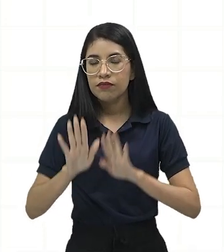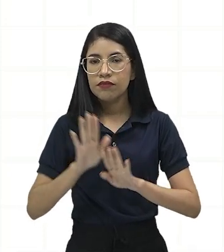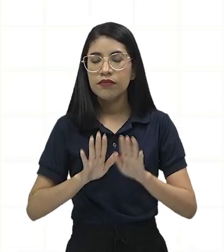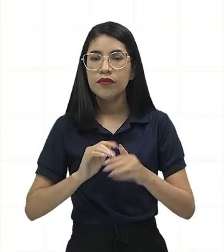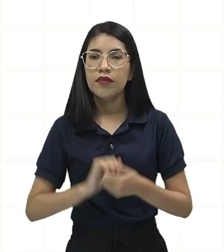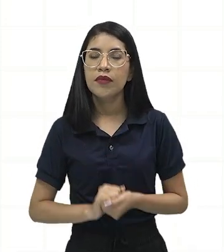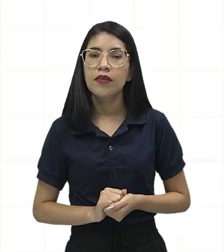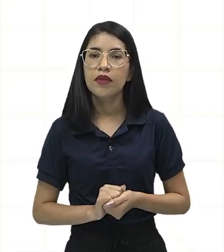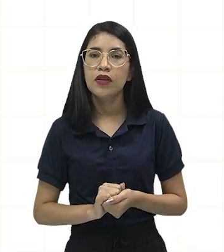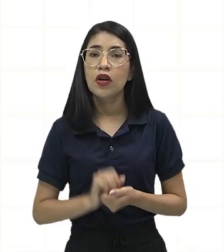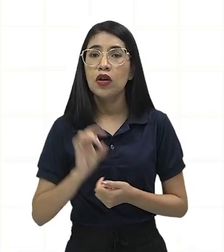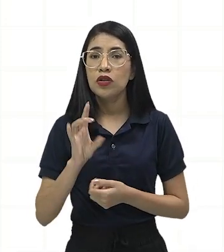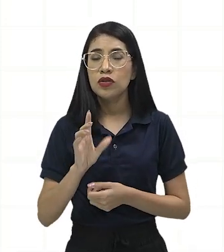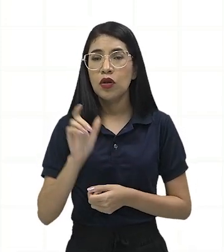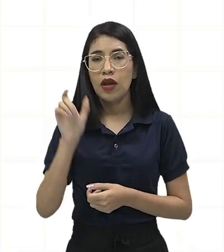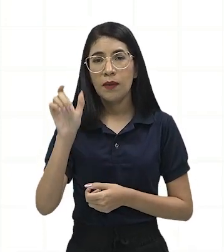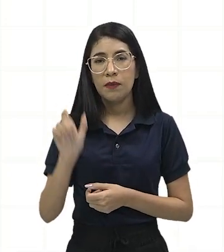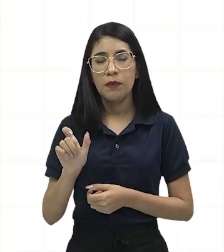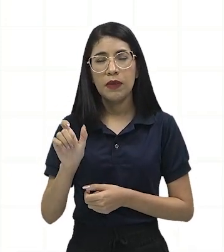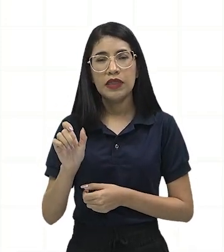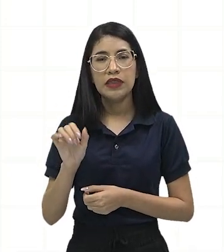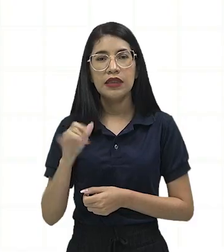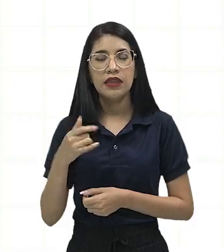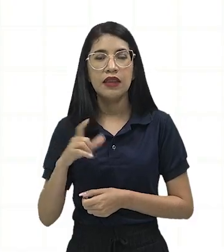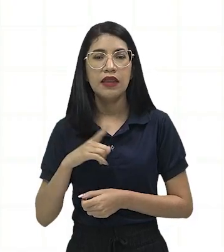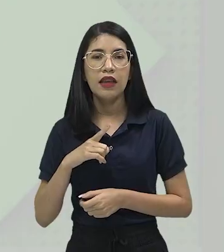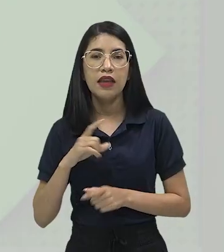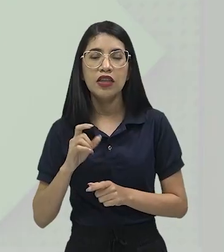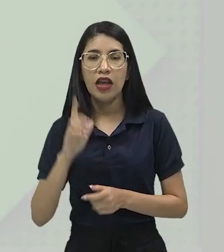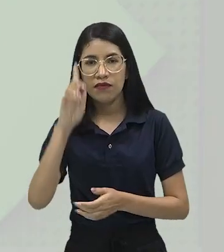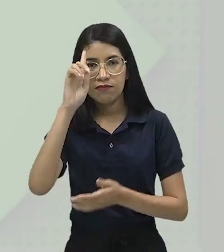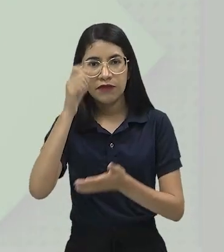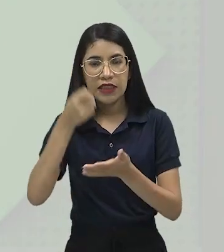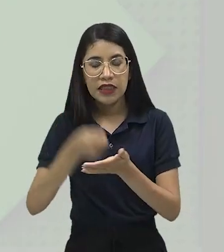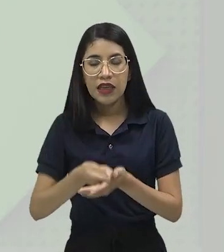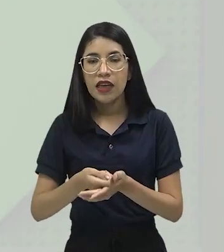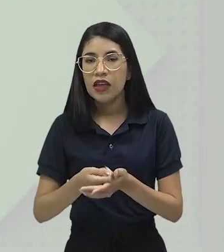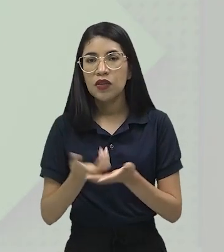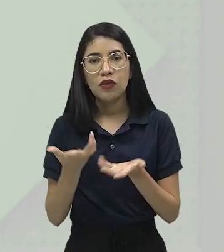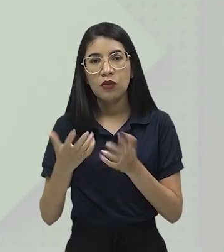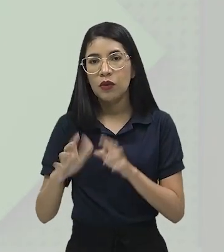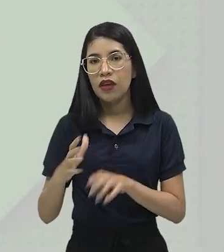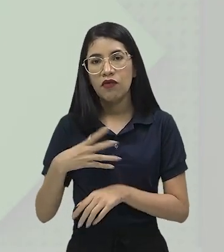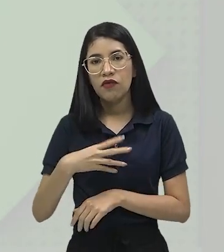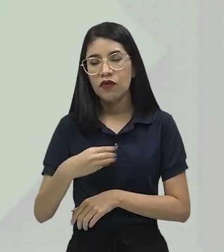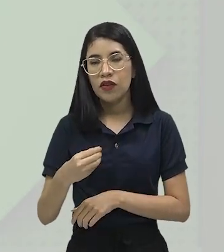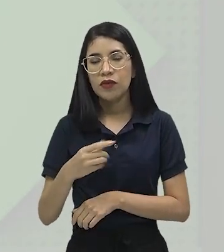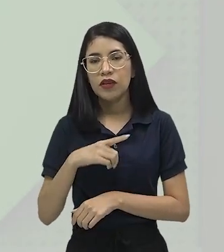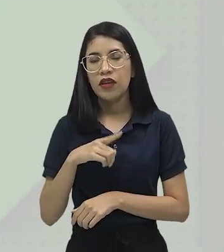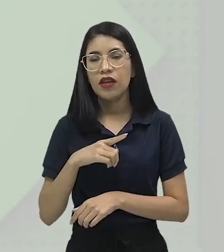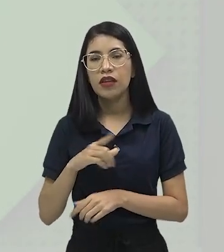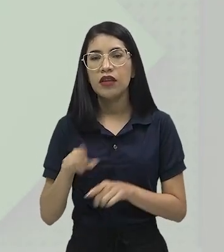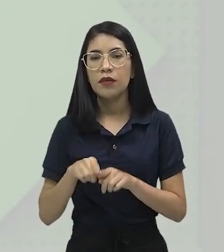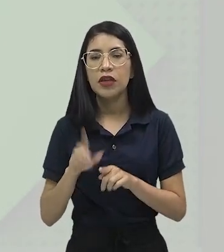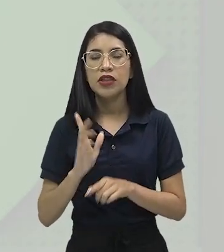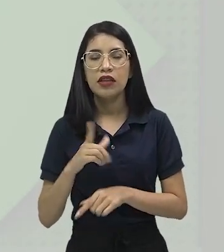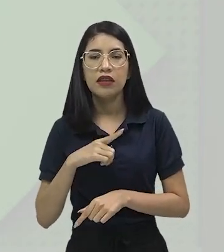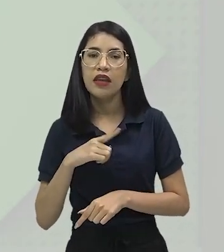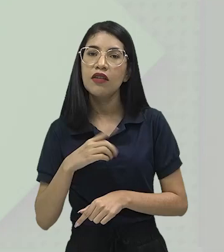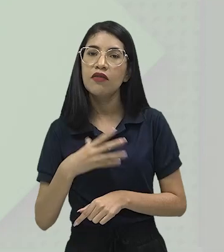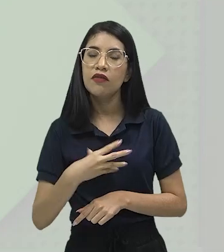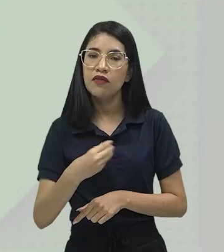só serve mesmo para aquelas pessoas que já decidiram que não querem mais ter outros filhos, né, que já